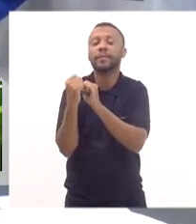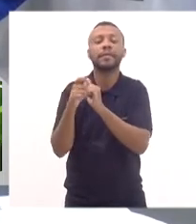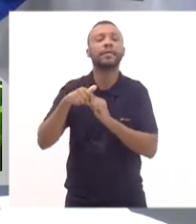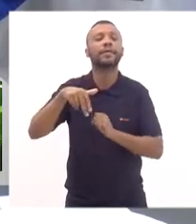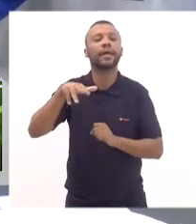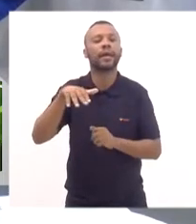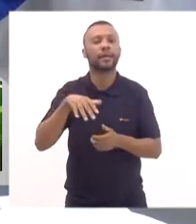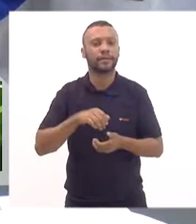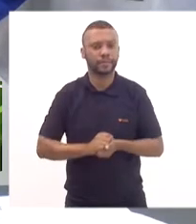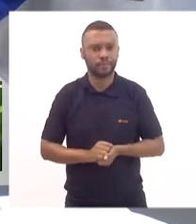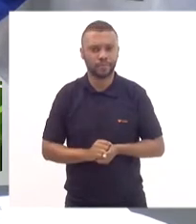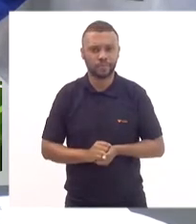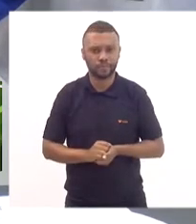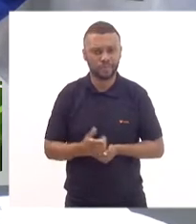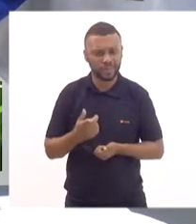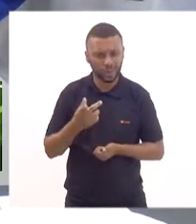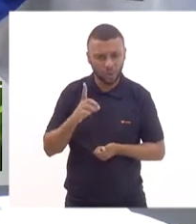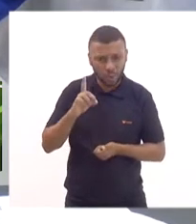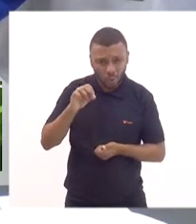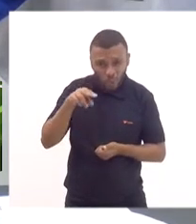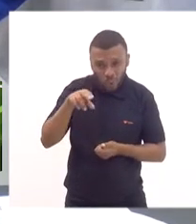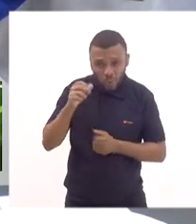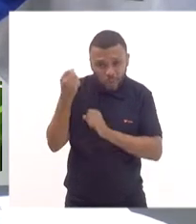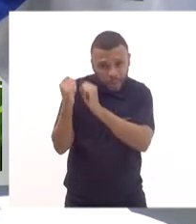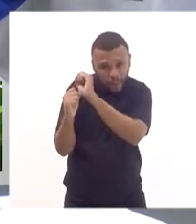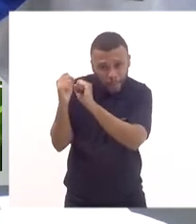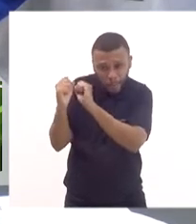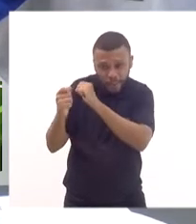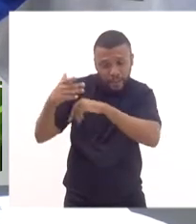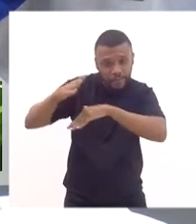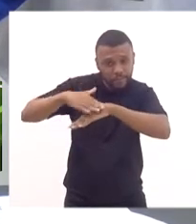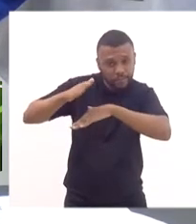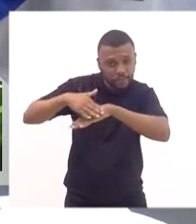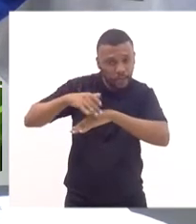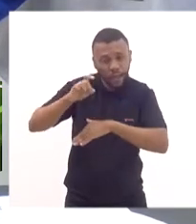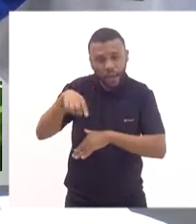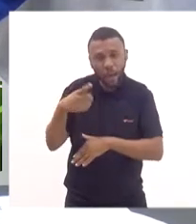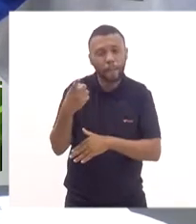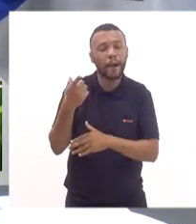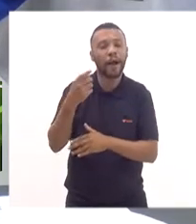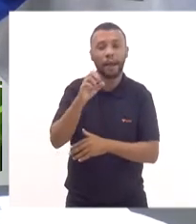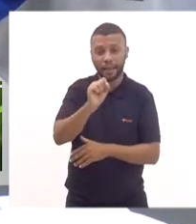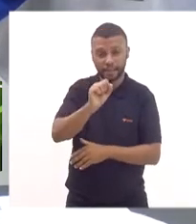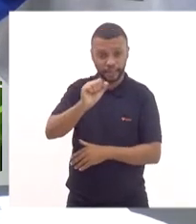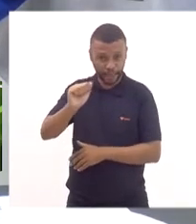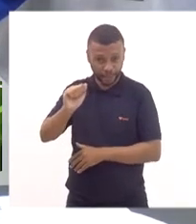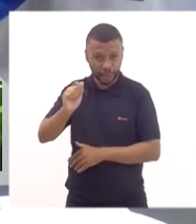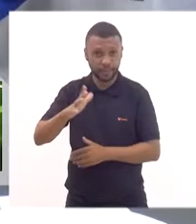O dono da empresa, aquele que sonega, ela é uma SA?